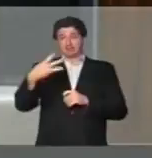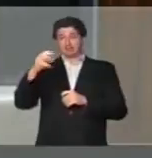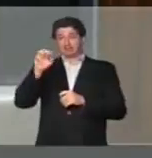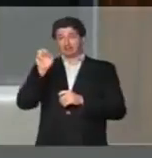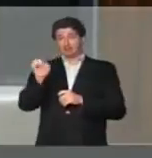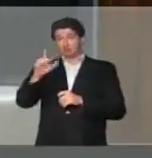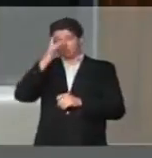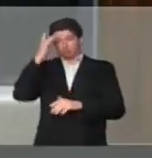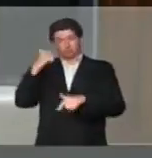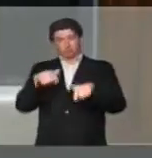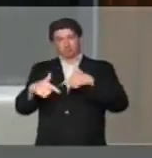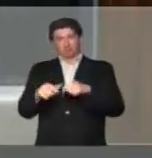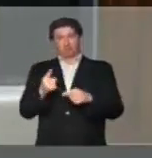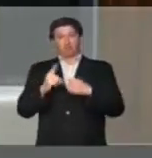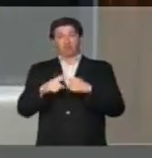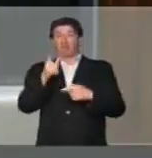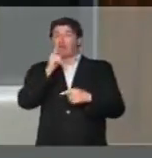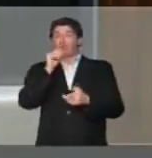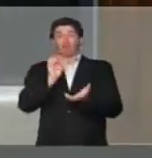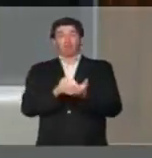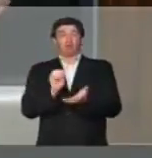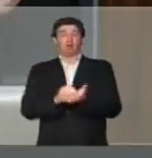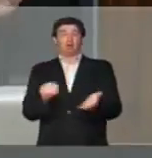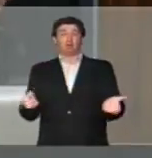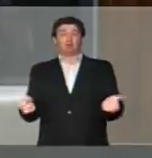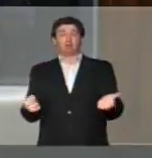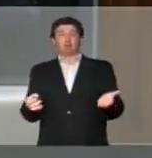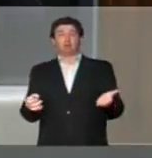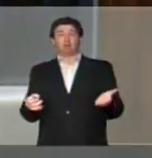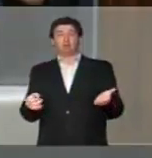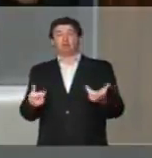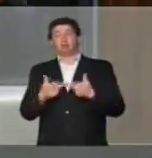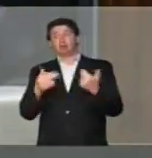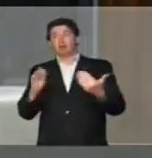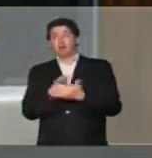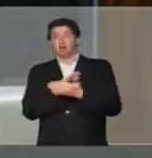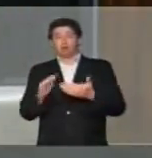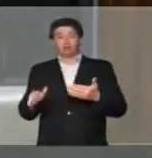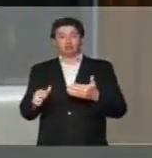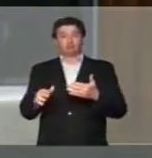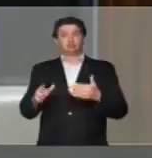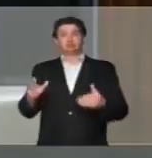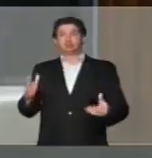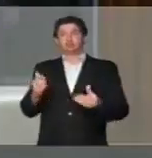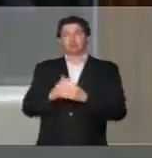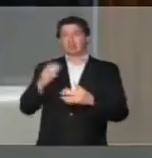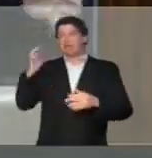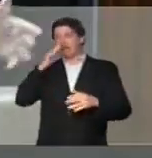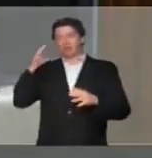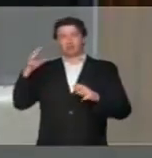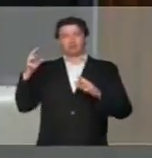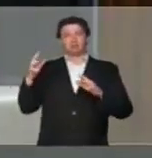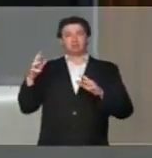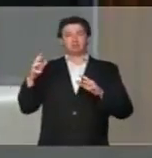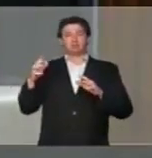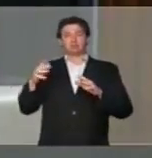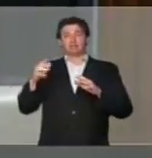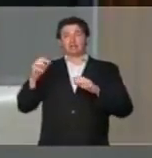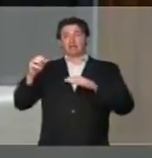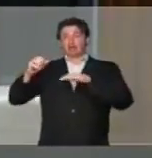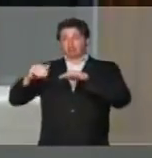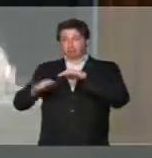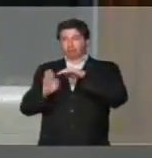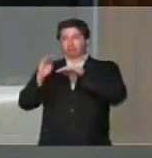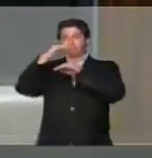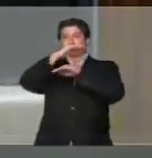mil trabalhadores por falta de água. Ações que chegaram lá numa remoção rápida da